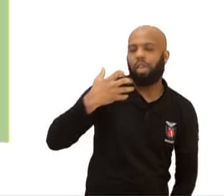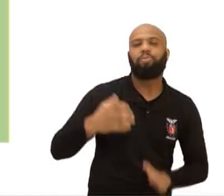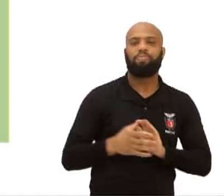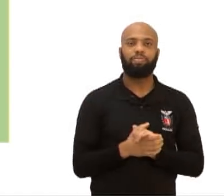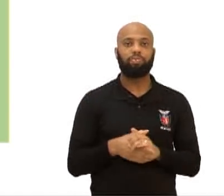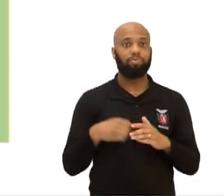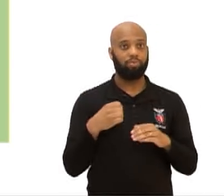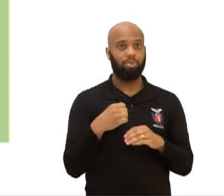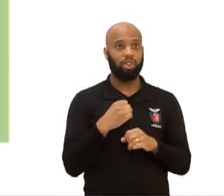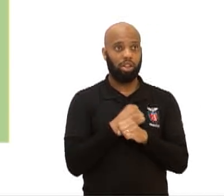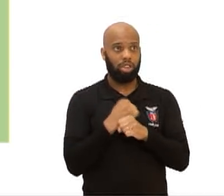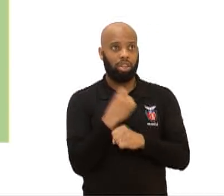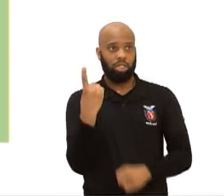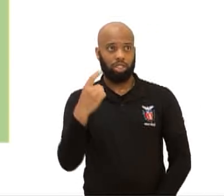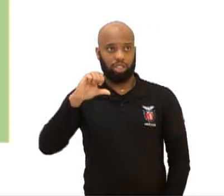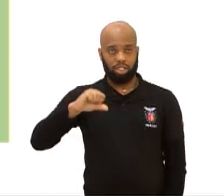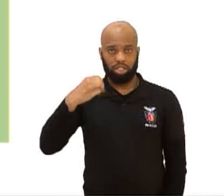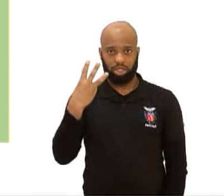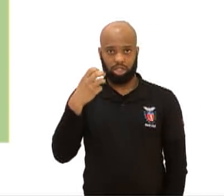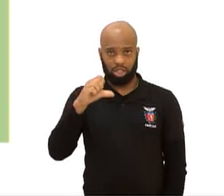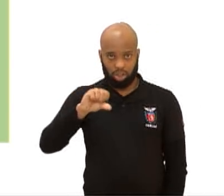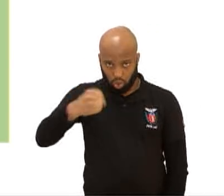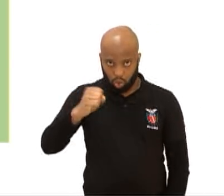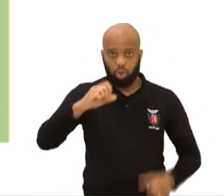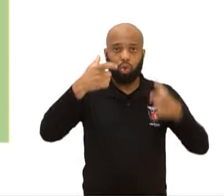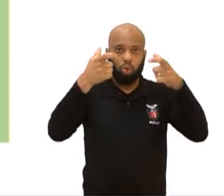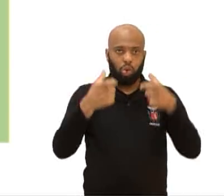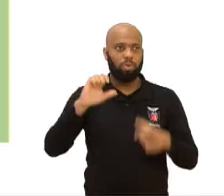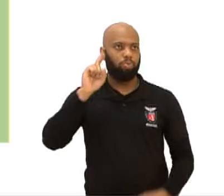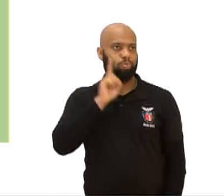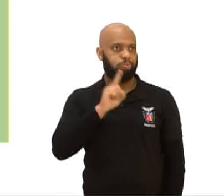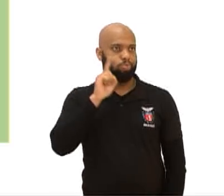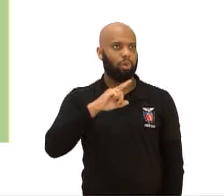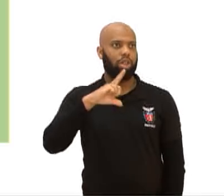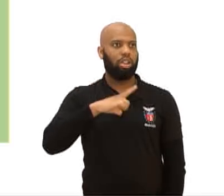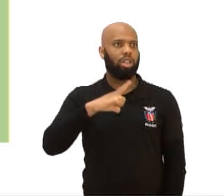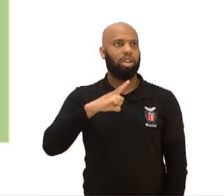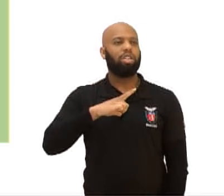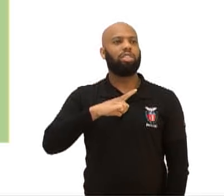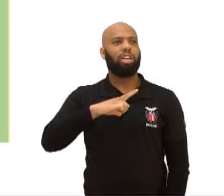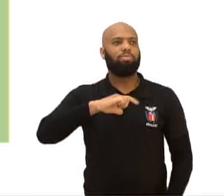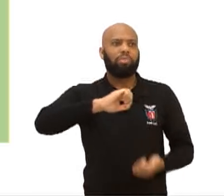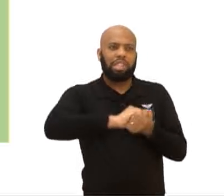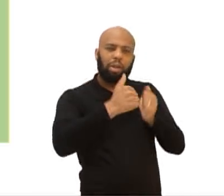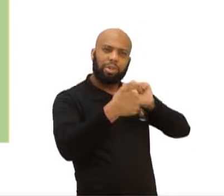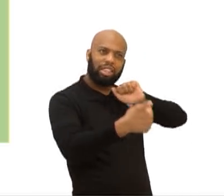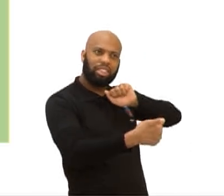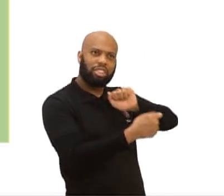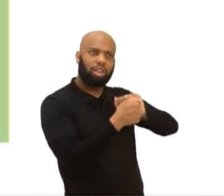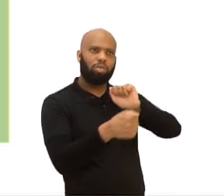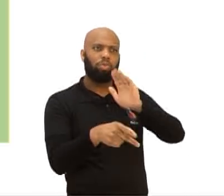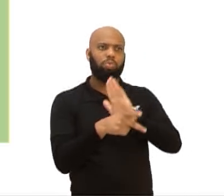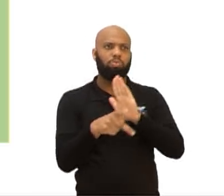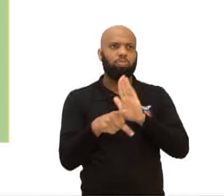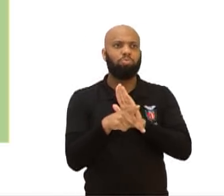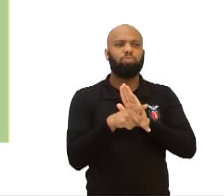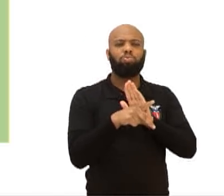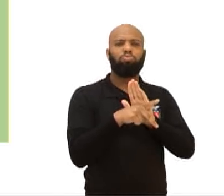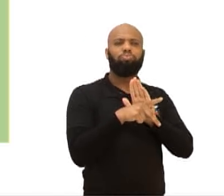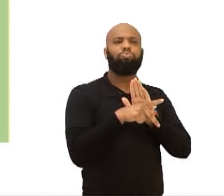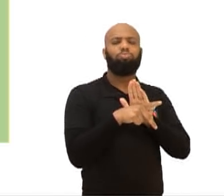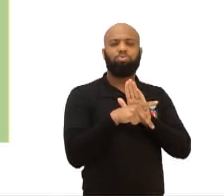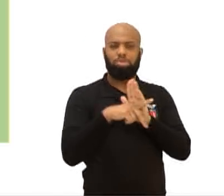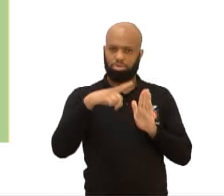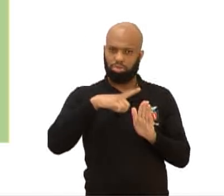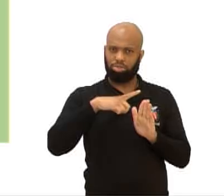Em 1938, nos Estados Unidos, Orson Welles adaptou A Guerra dos Mundos. Ele